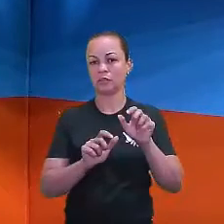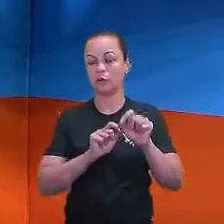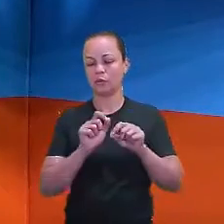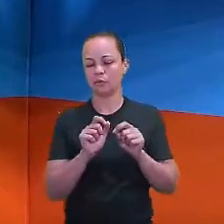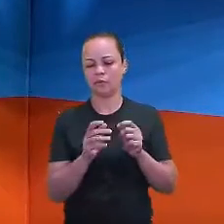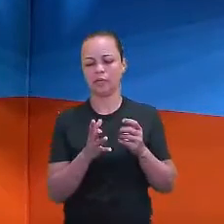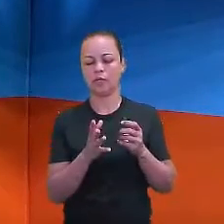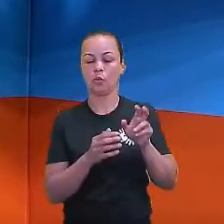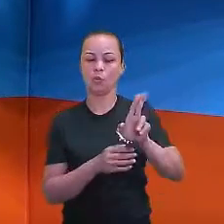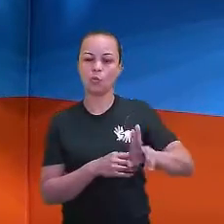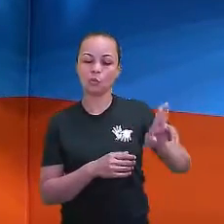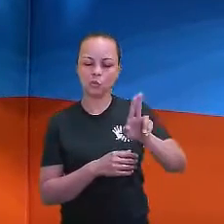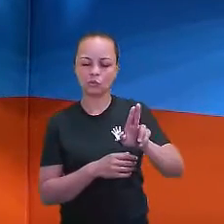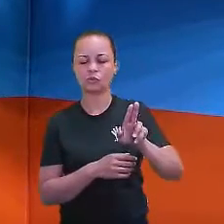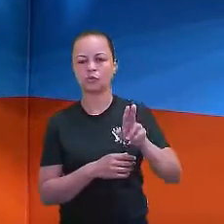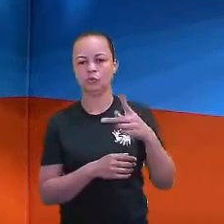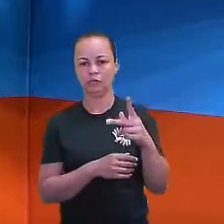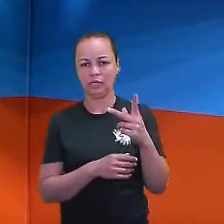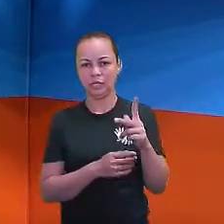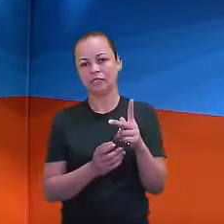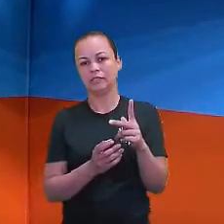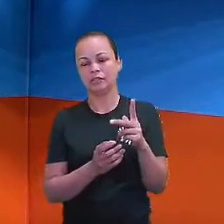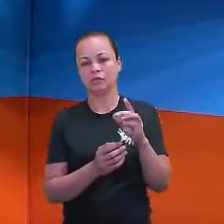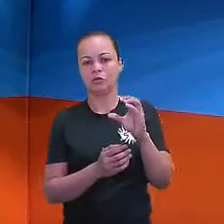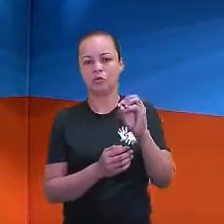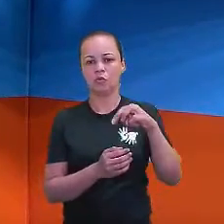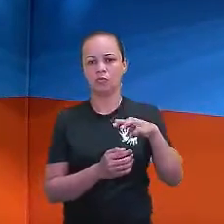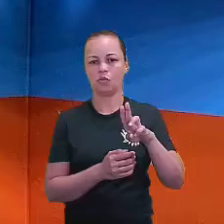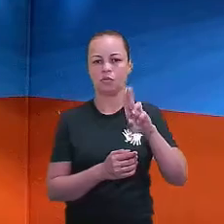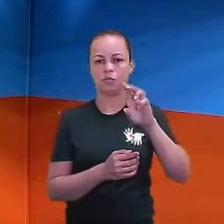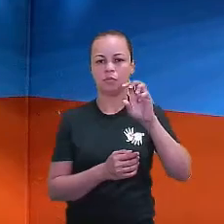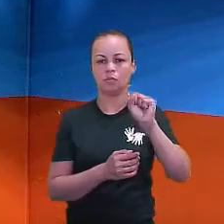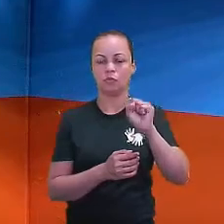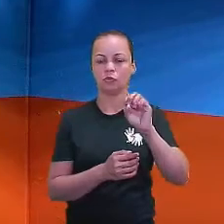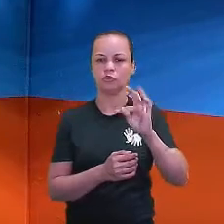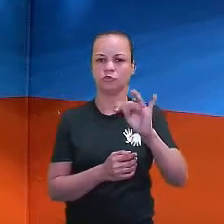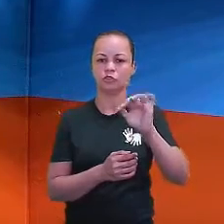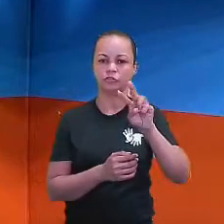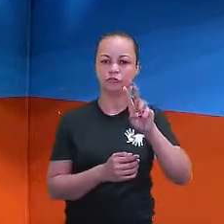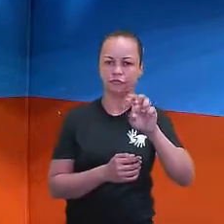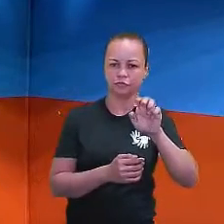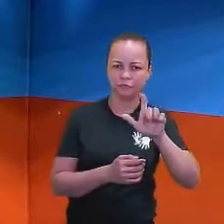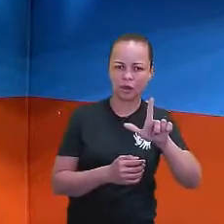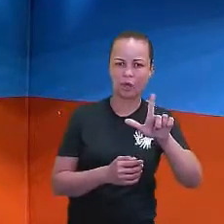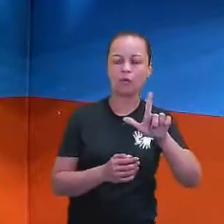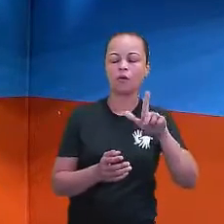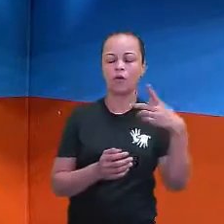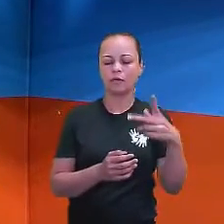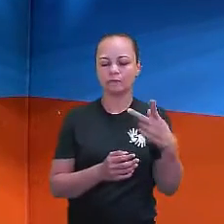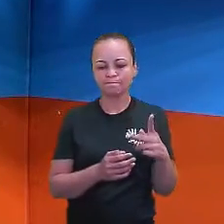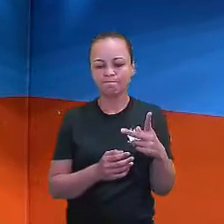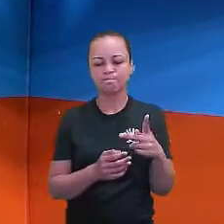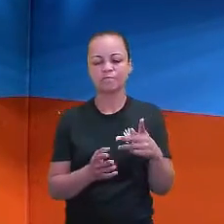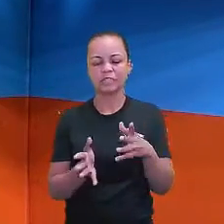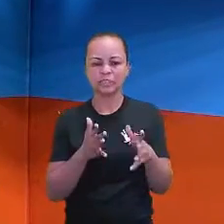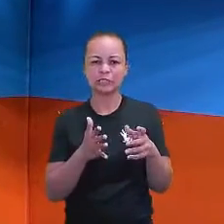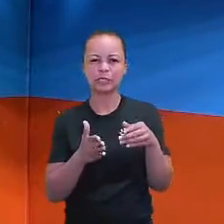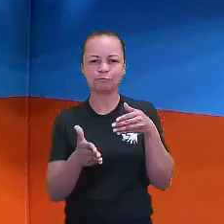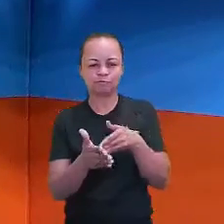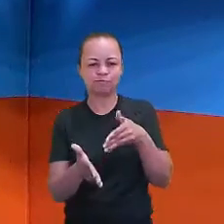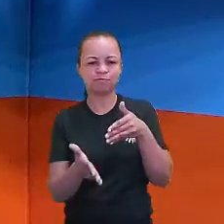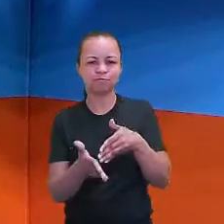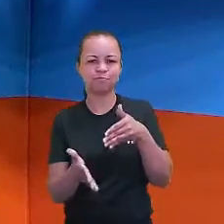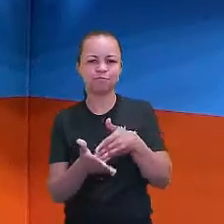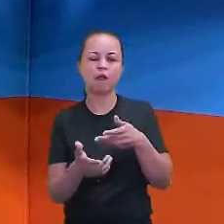combustíveis fósseis está impactando o nosso planeta, a nossa casa em comum. Então, são informações, gente, que